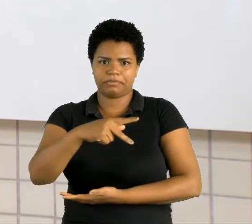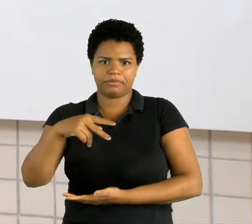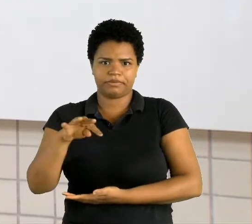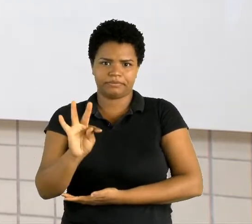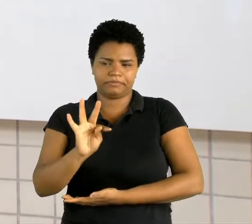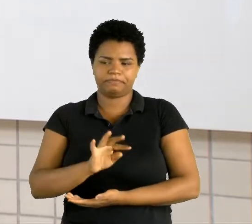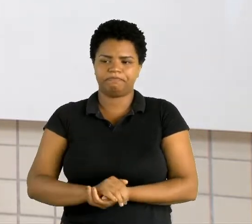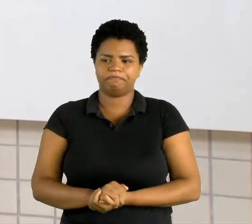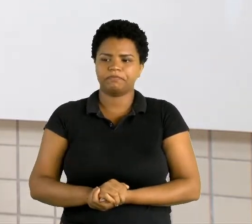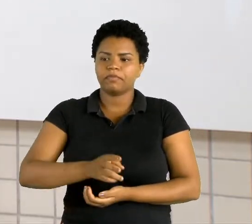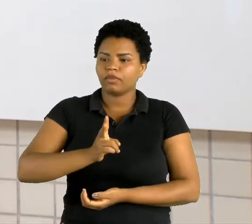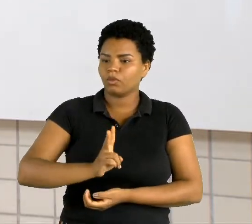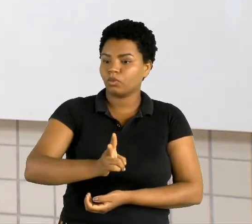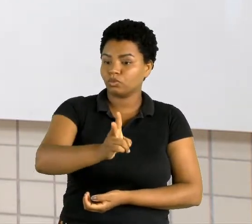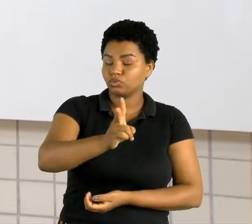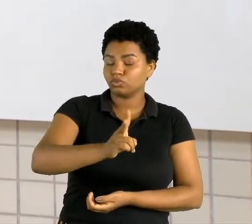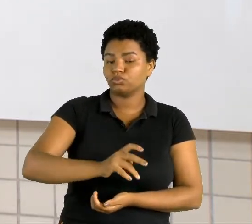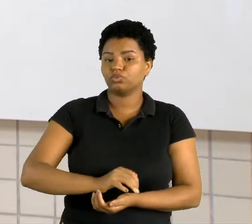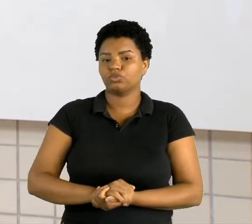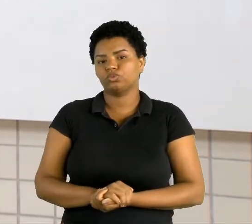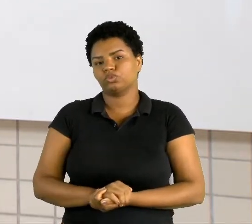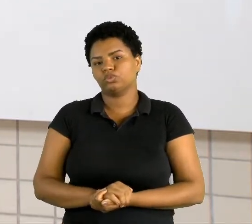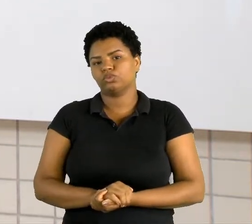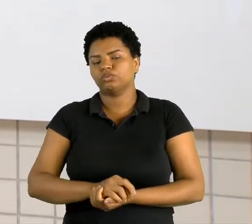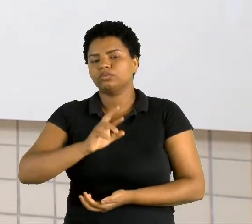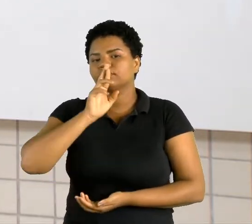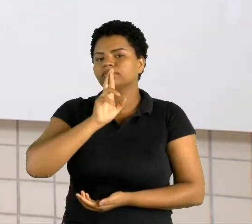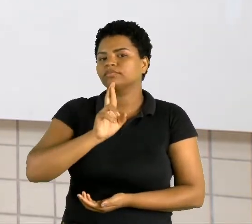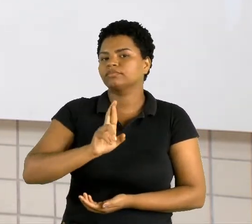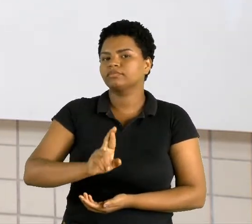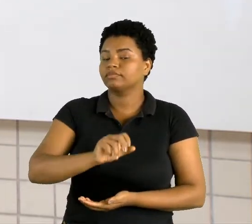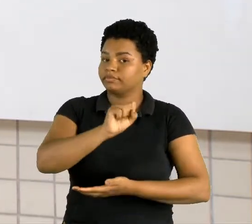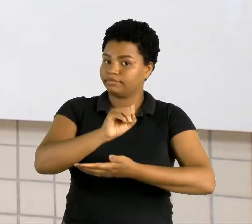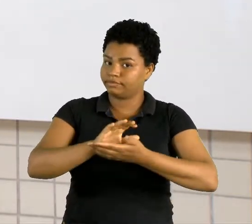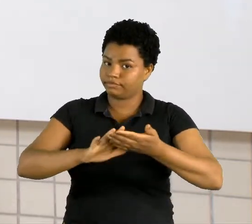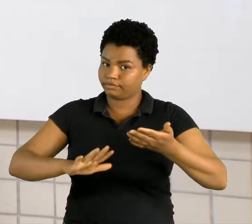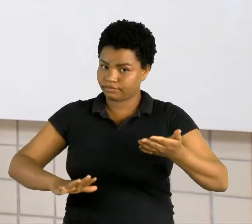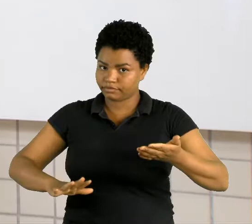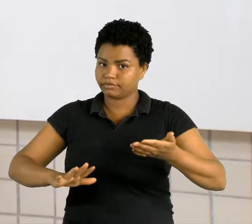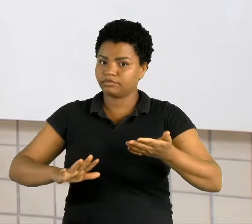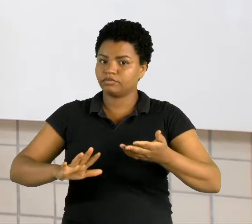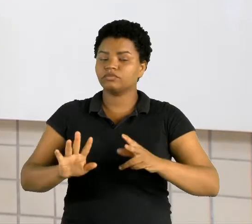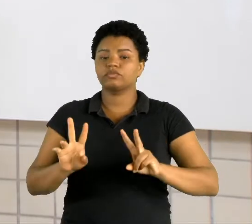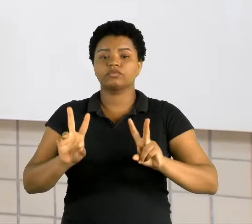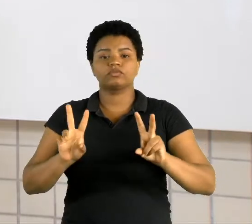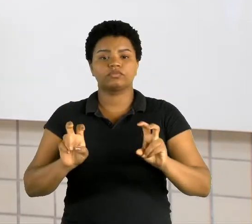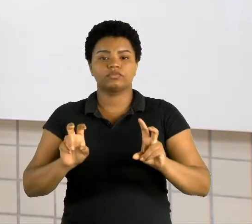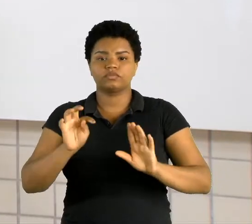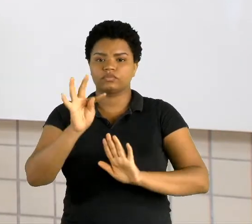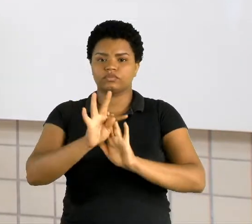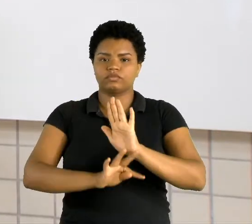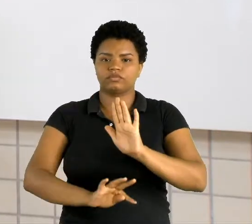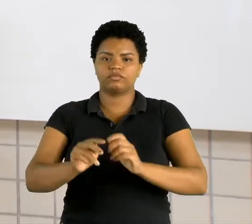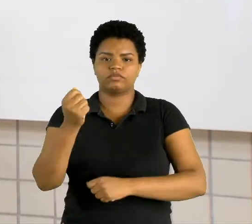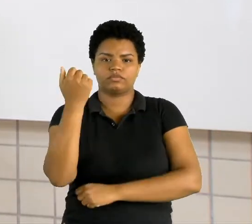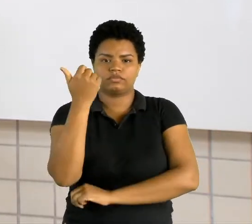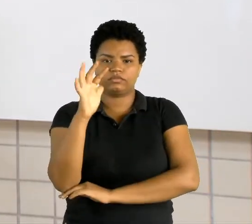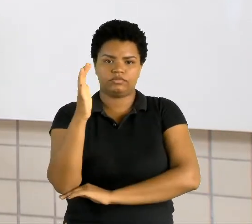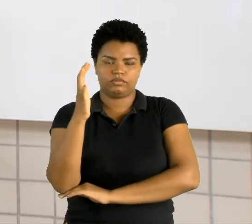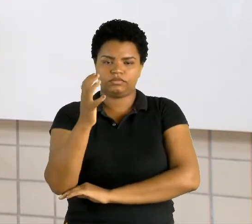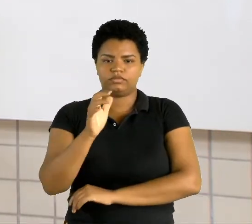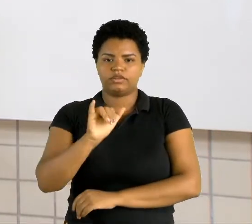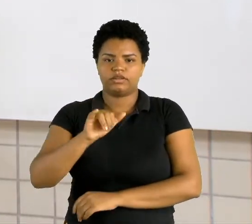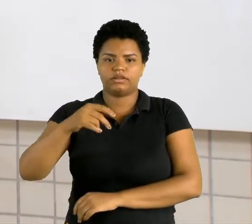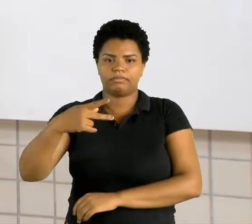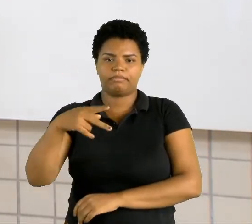Vamos continuar a responder às atividades sobre o texto do IP, ok?